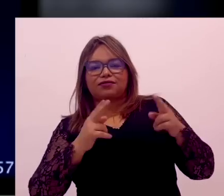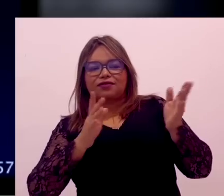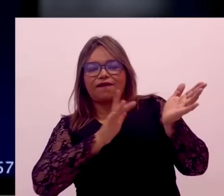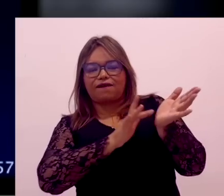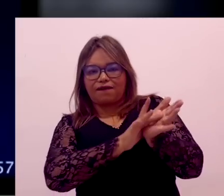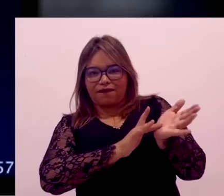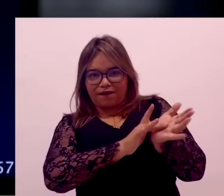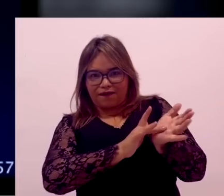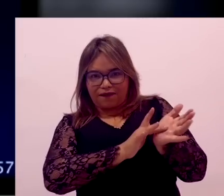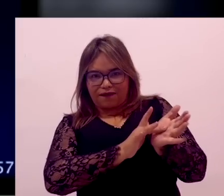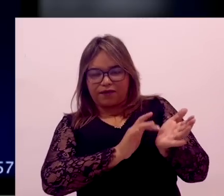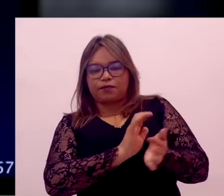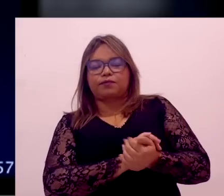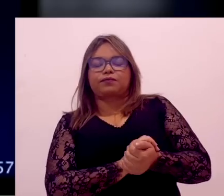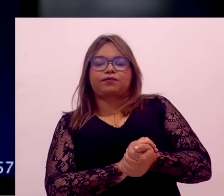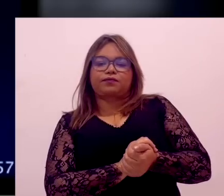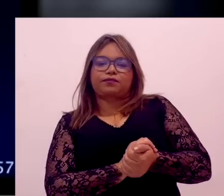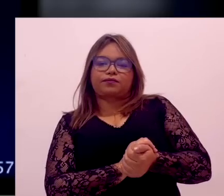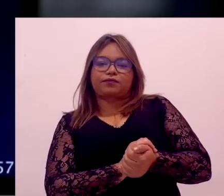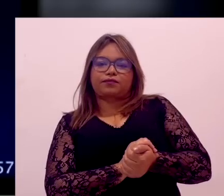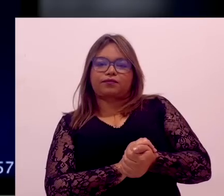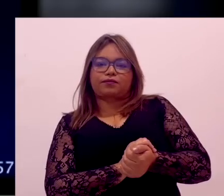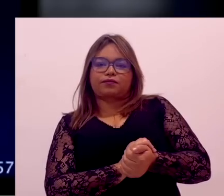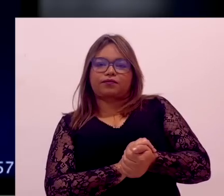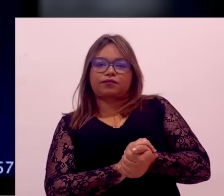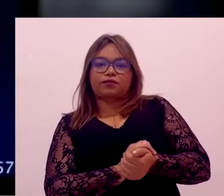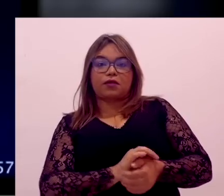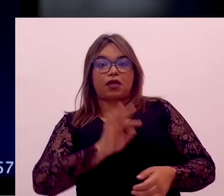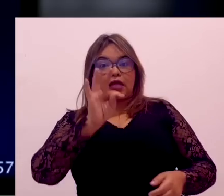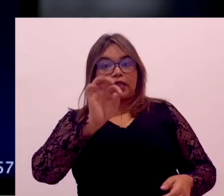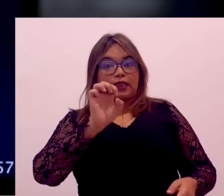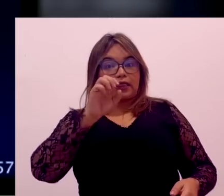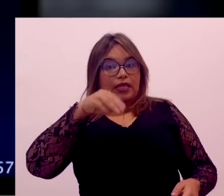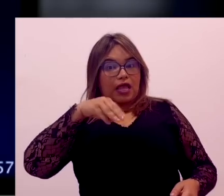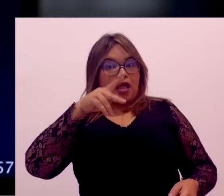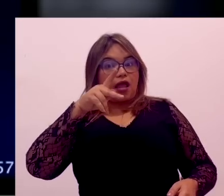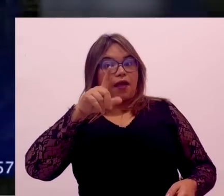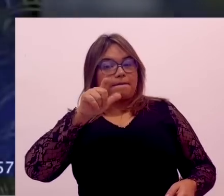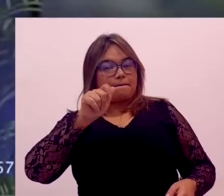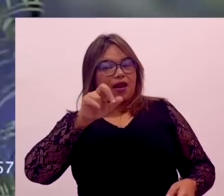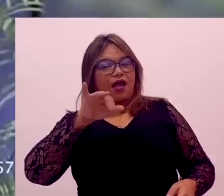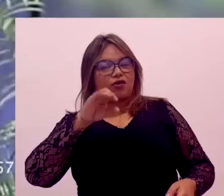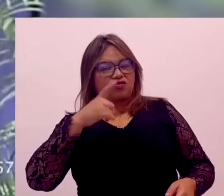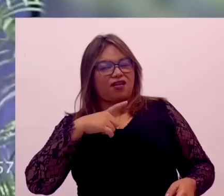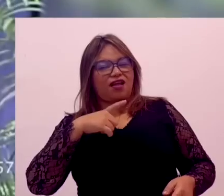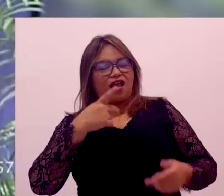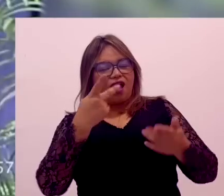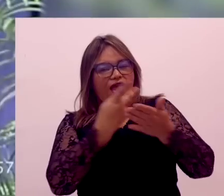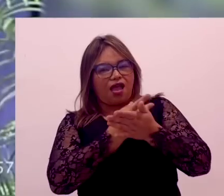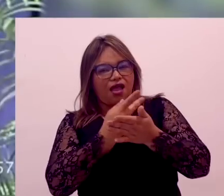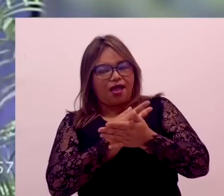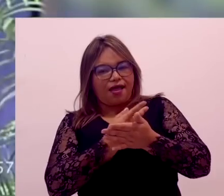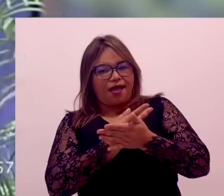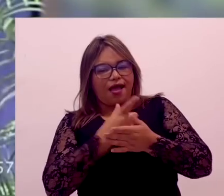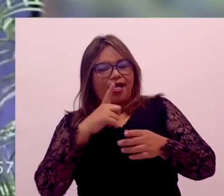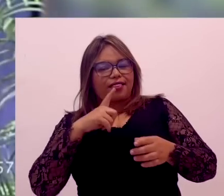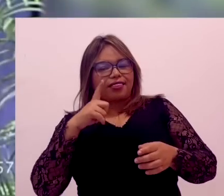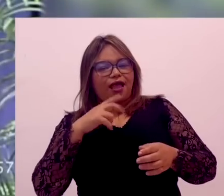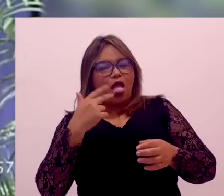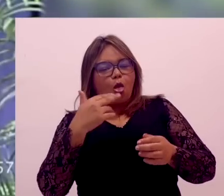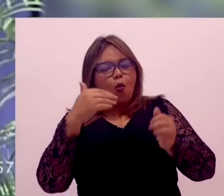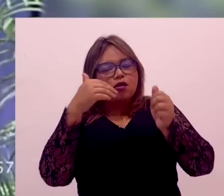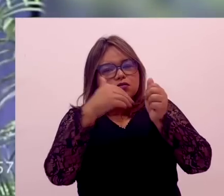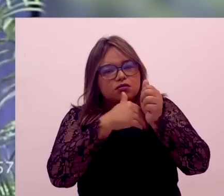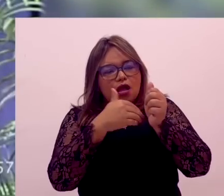crimes dos templários, encontram-se enigmas envoltos que parecem impenetráveis nos ritos da